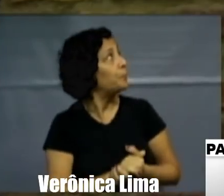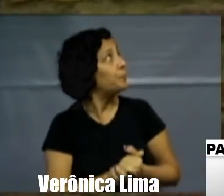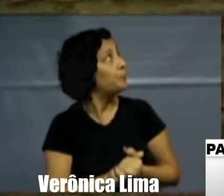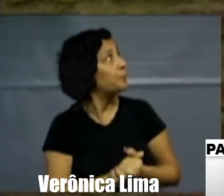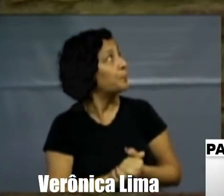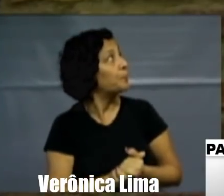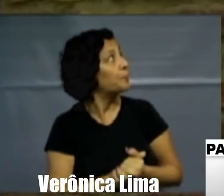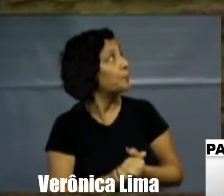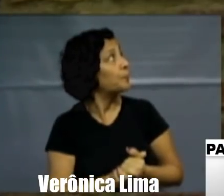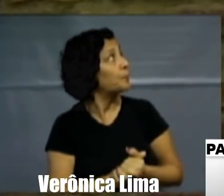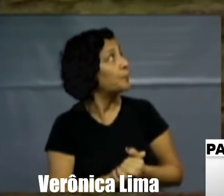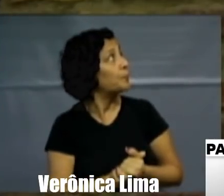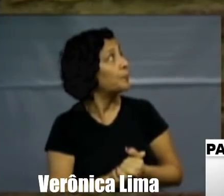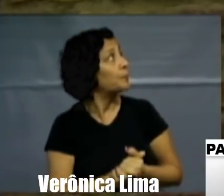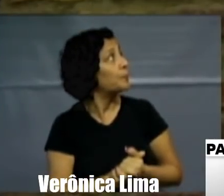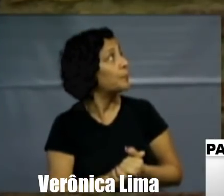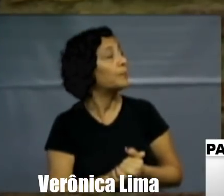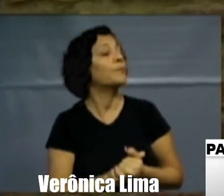uma a uma.